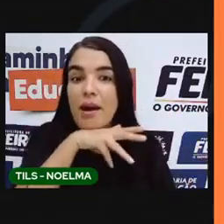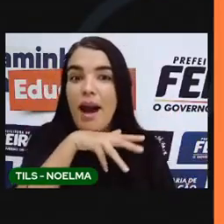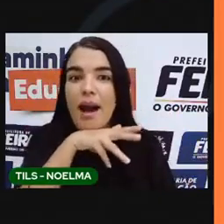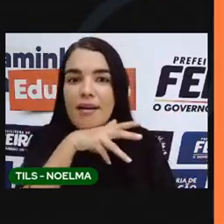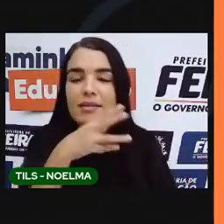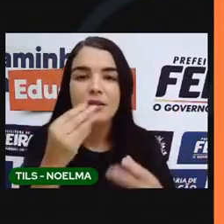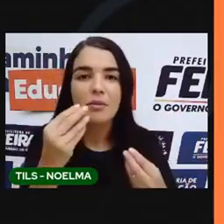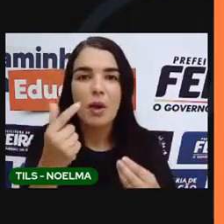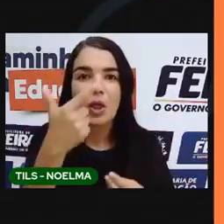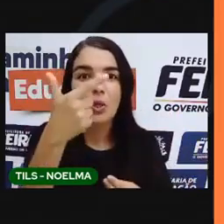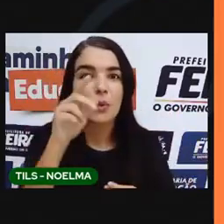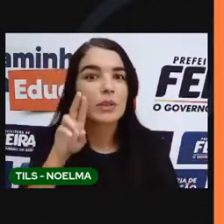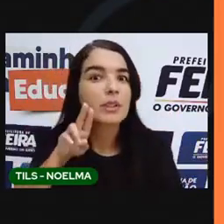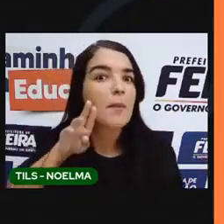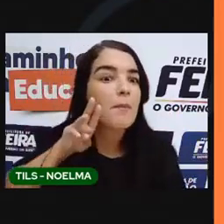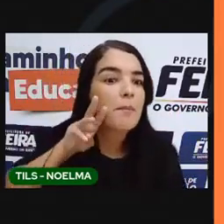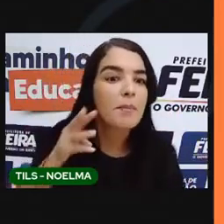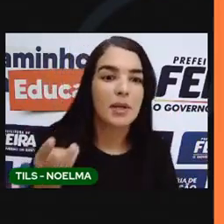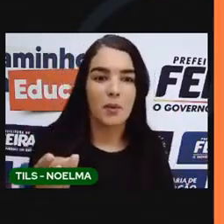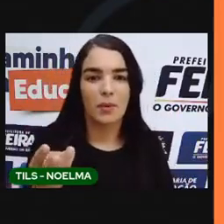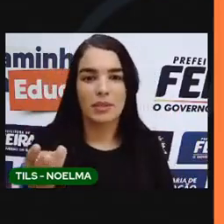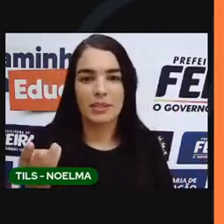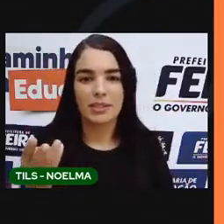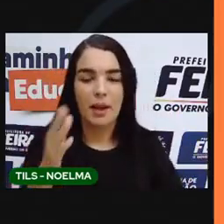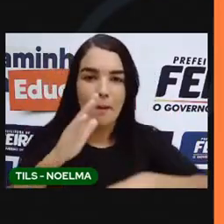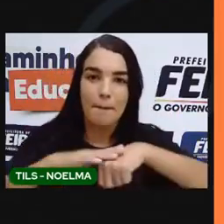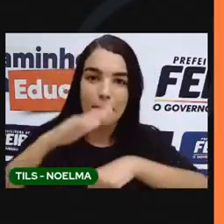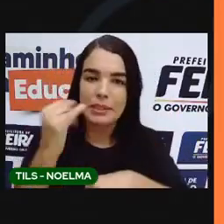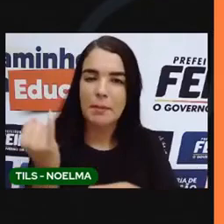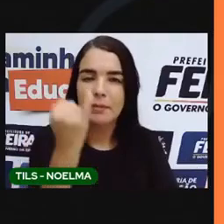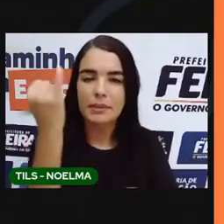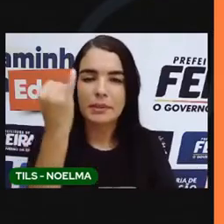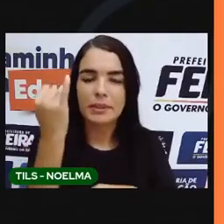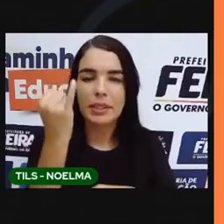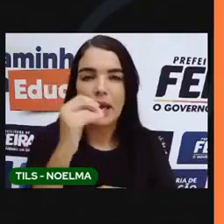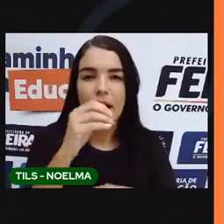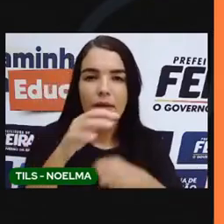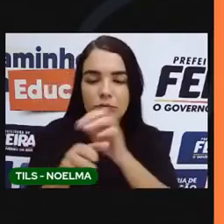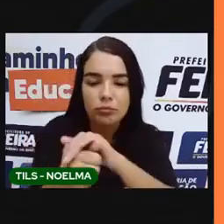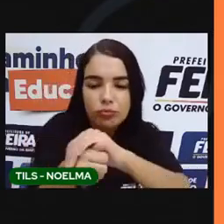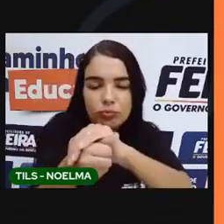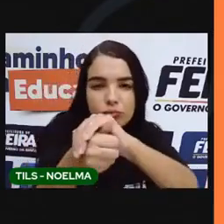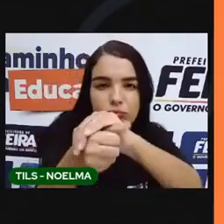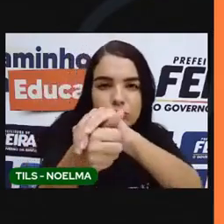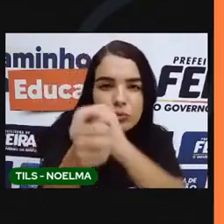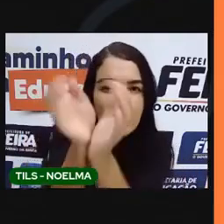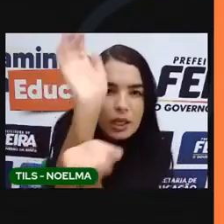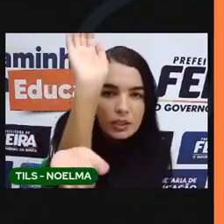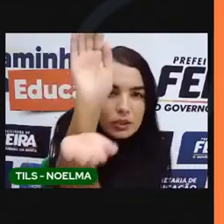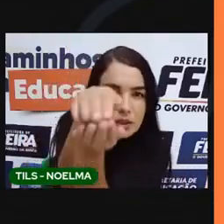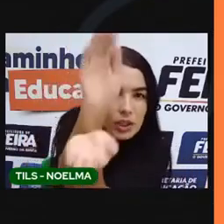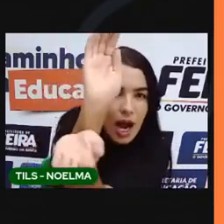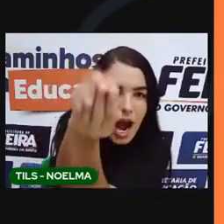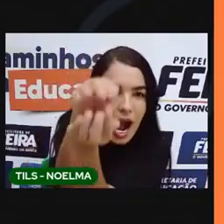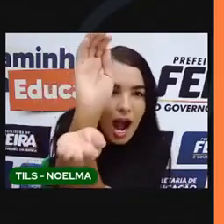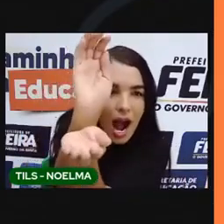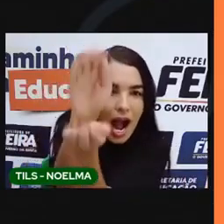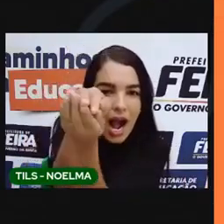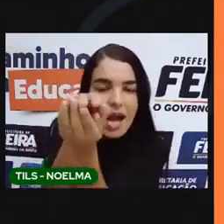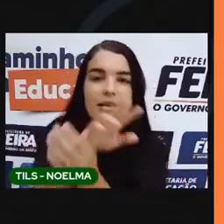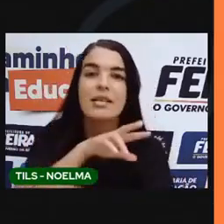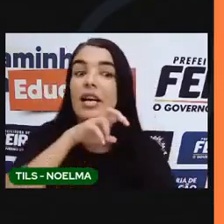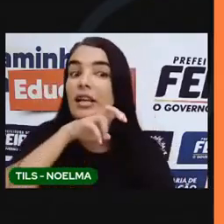muitos, 2 milhões, só que os principais são aí jabuti, jacaré, a sucuri, isso mesmo, a